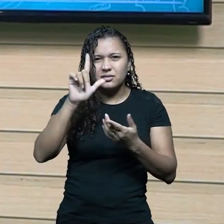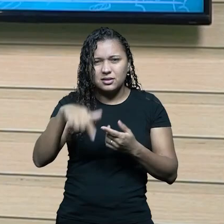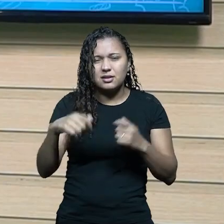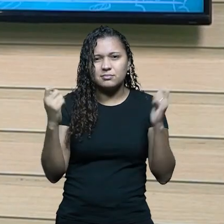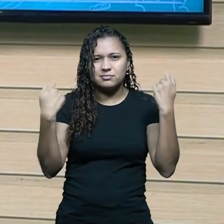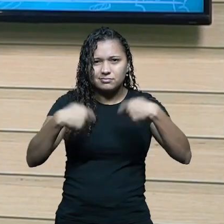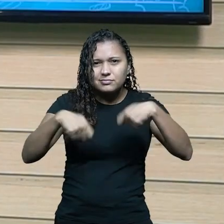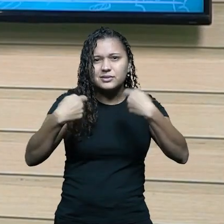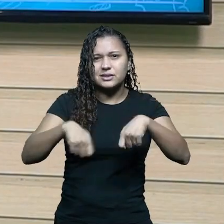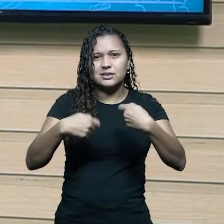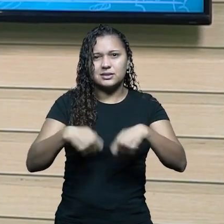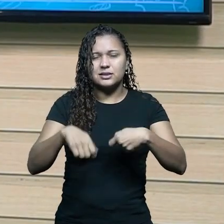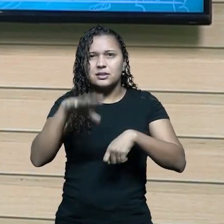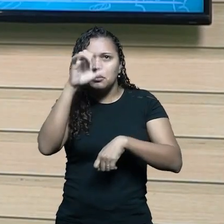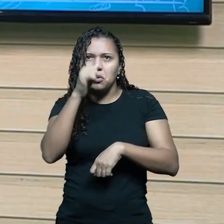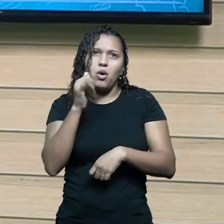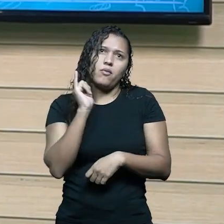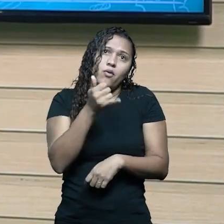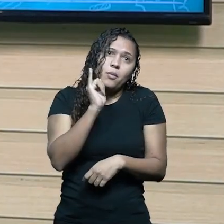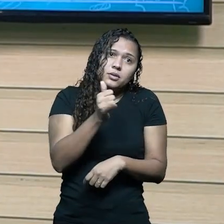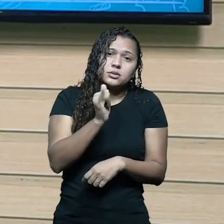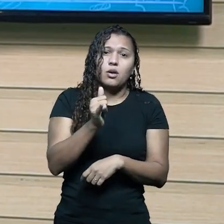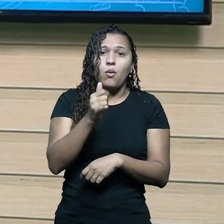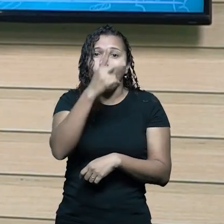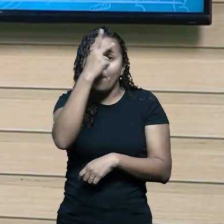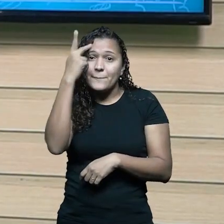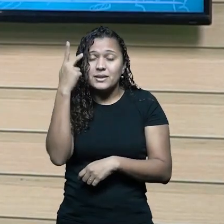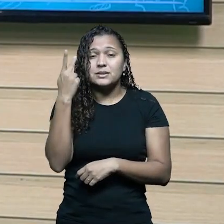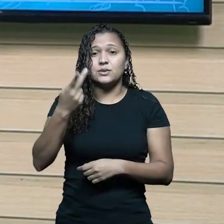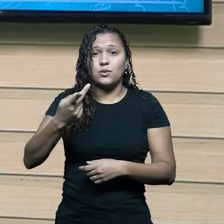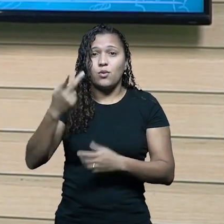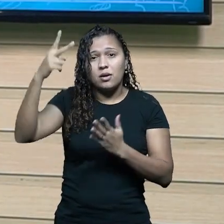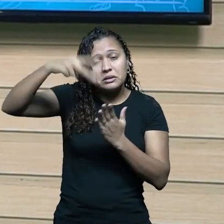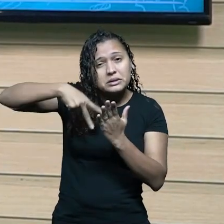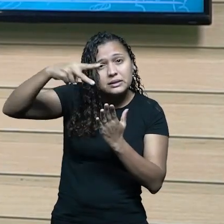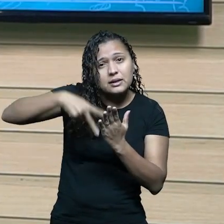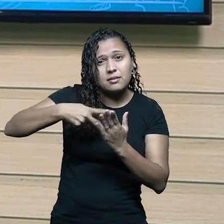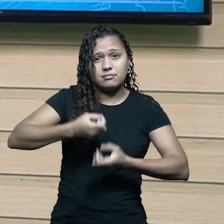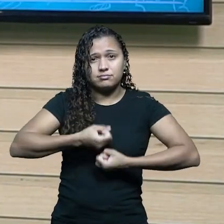que a informação ou alguém que vai ler ou que vai